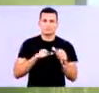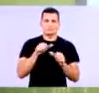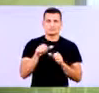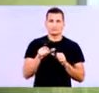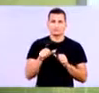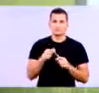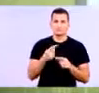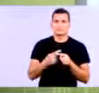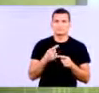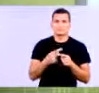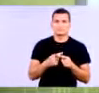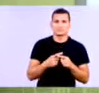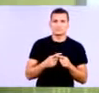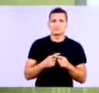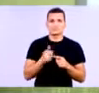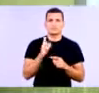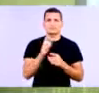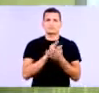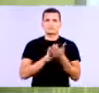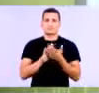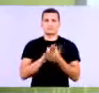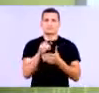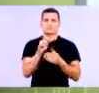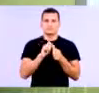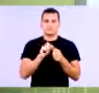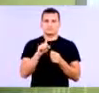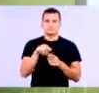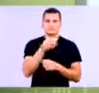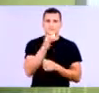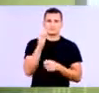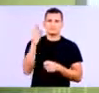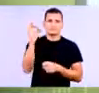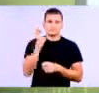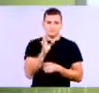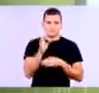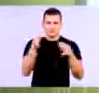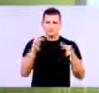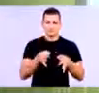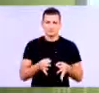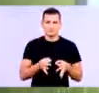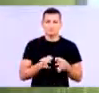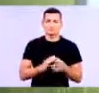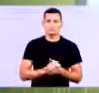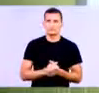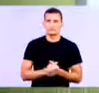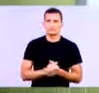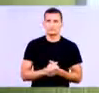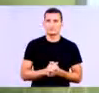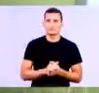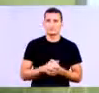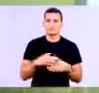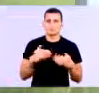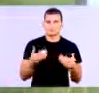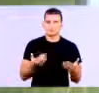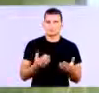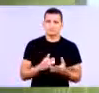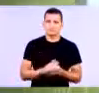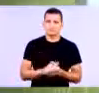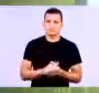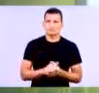modificações. Por quê? Nem tudo que você faz é 100% redondinho, tá? Então, a gente fica por aqui,